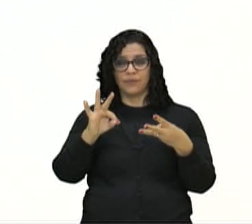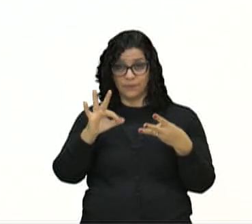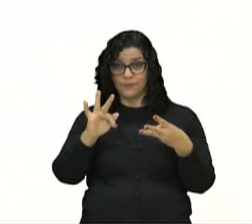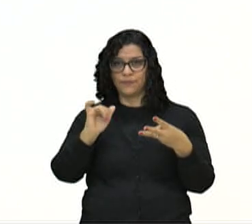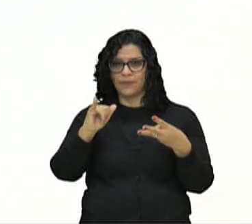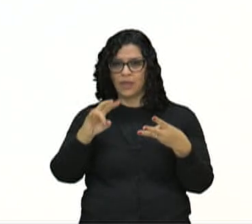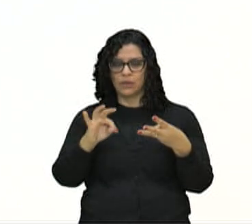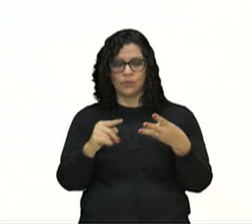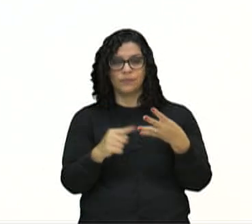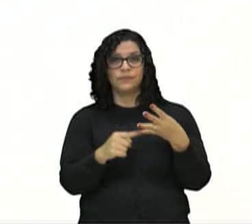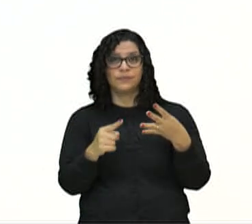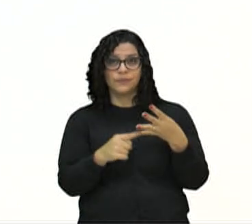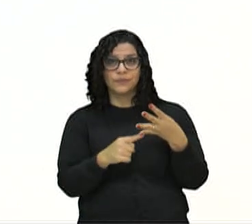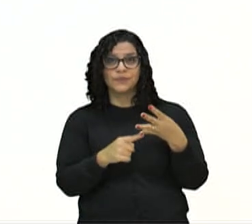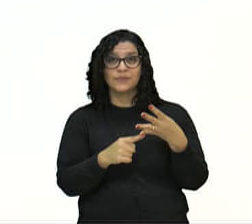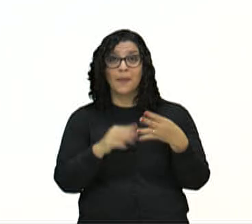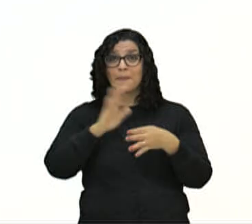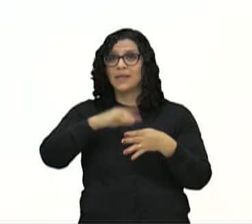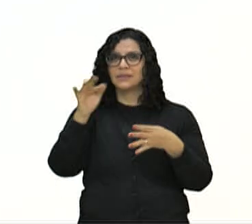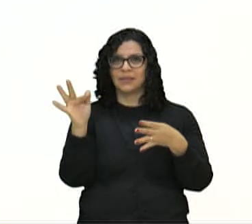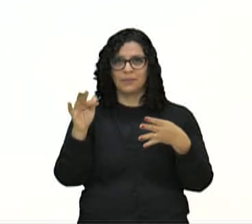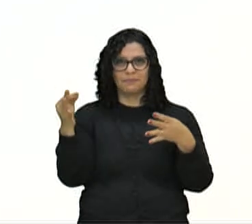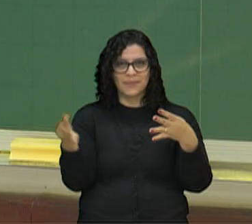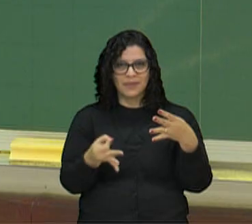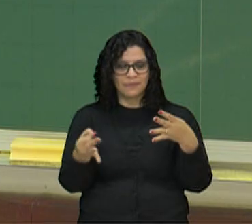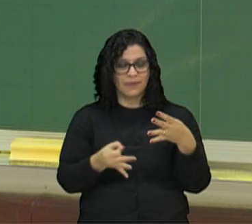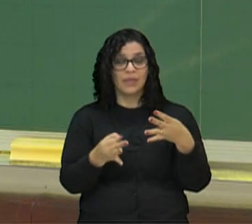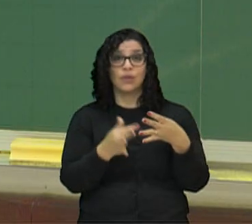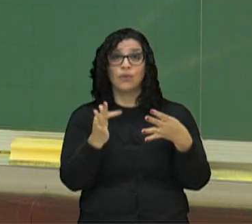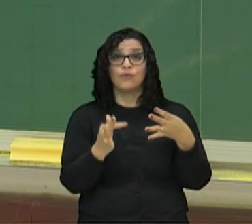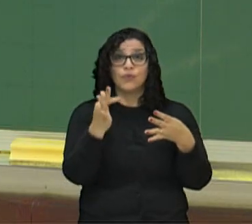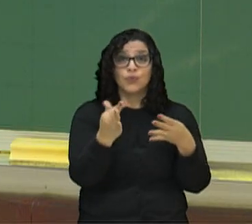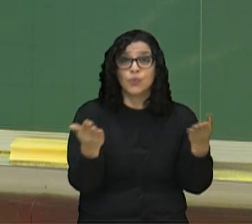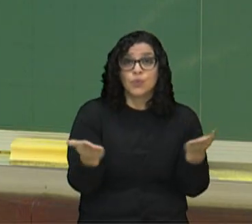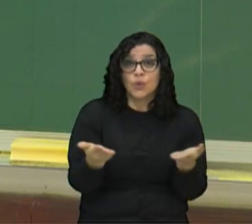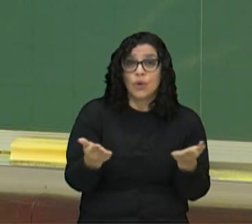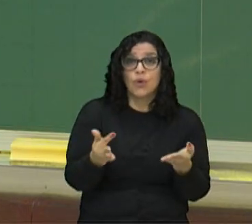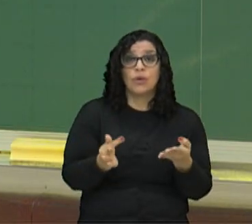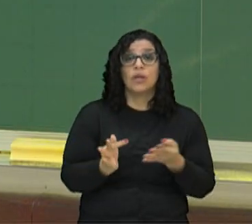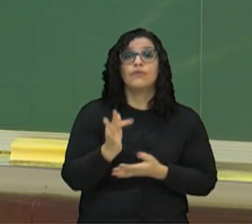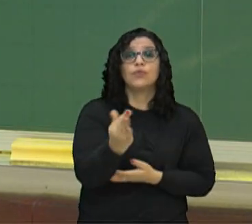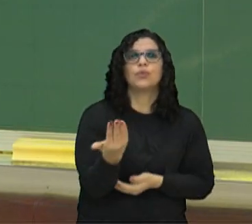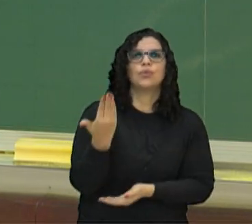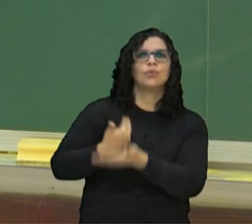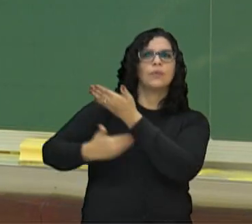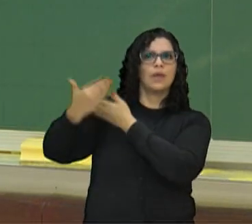perfeito, futuro do presente e futuro do pretérito.